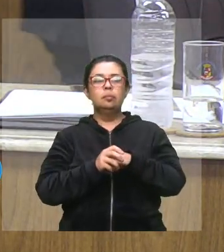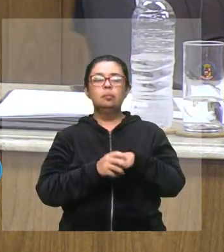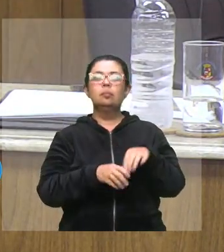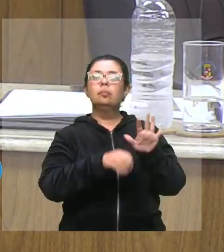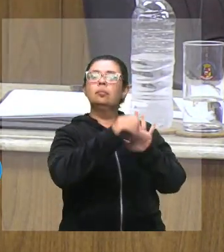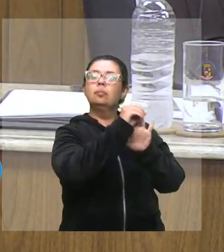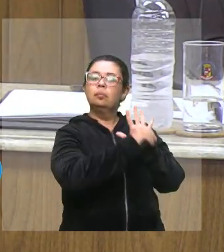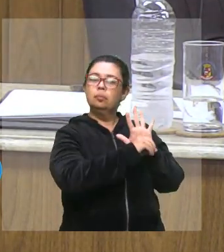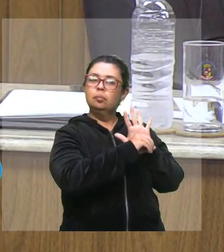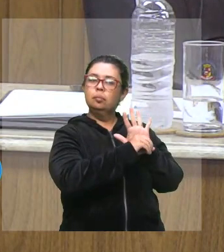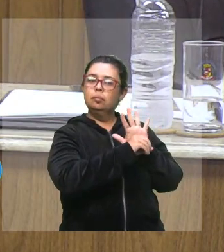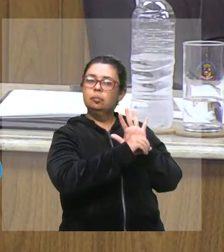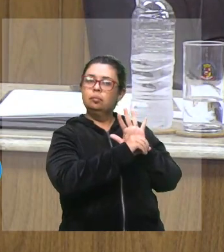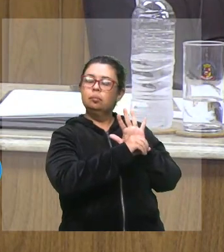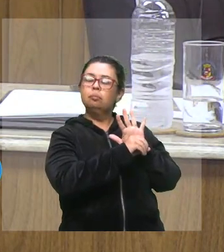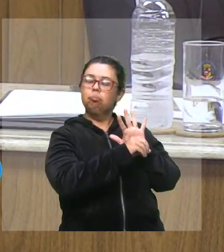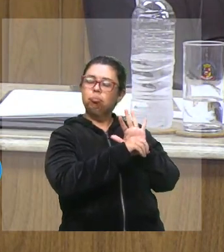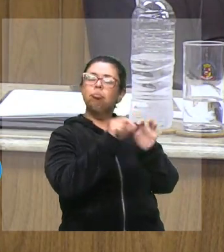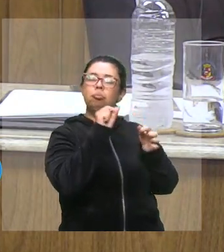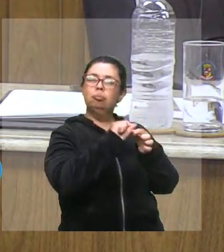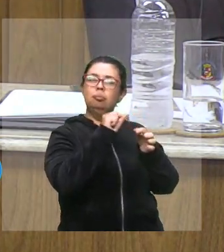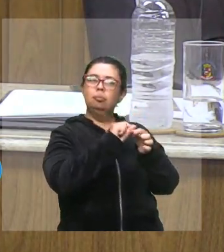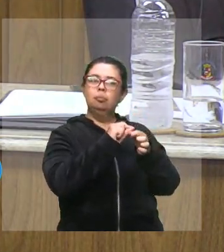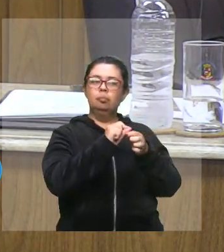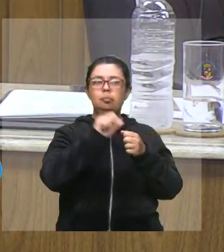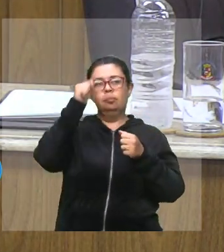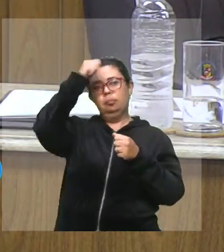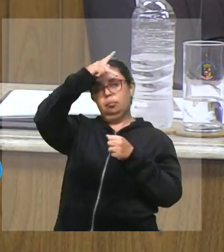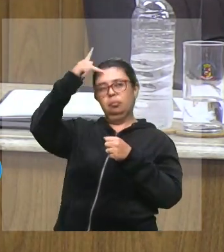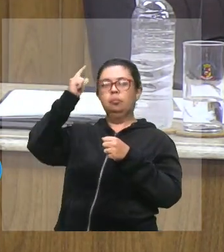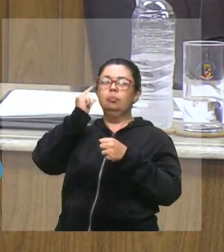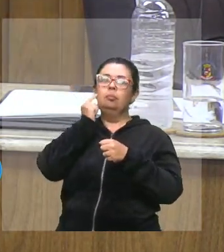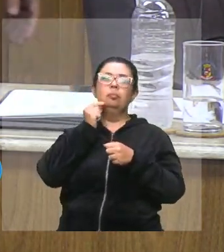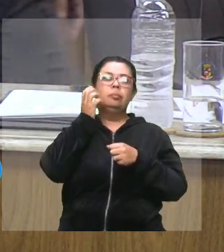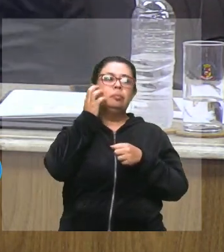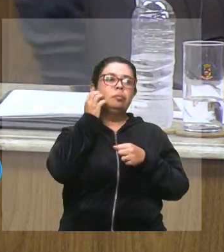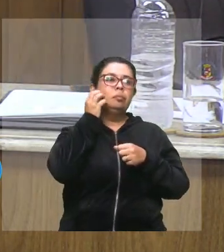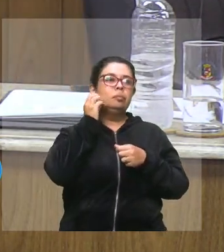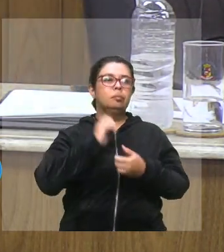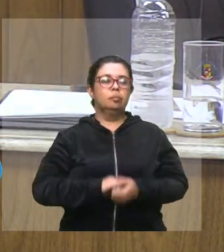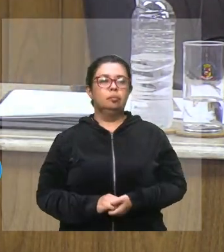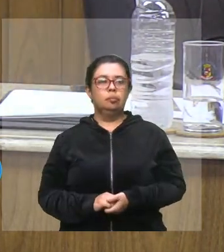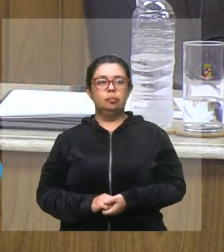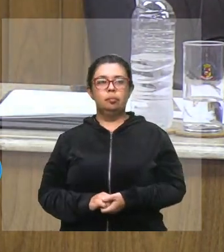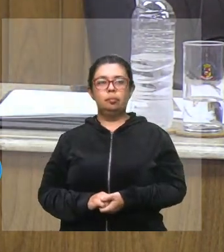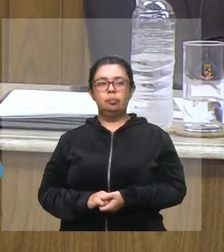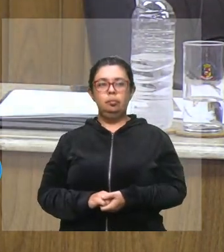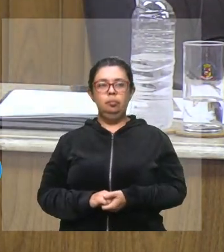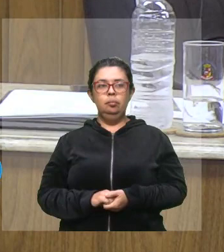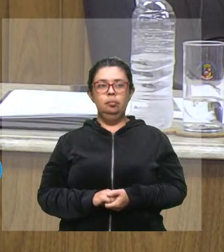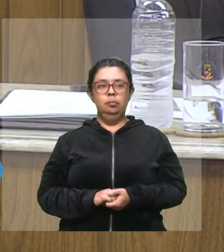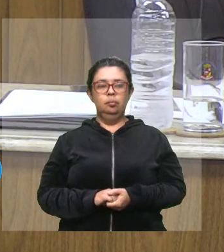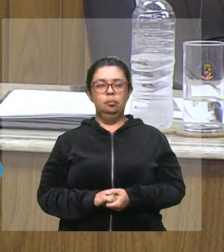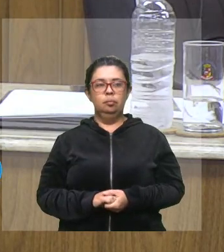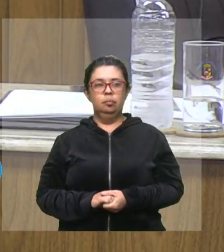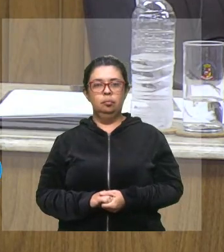que eu fiz ao prefeito José Fernandes com relação ao Centro de Inovação Tecnológica de